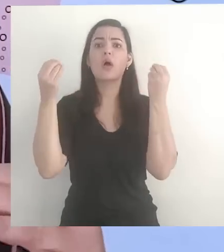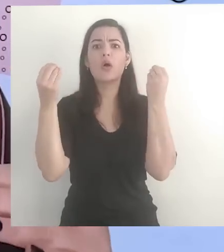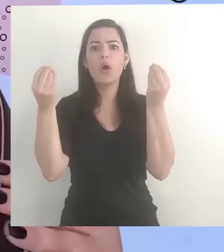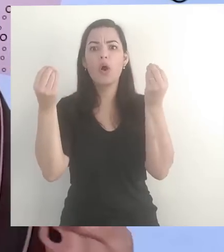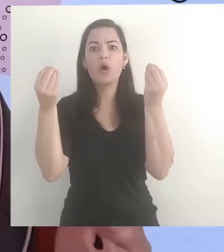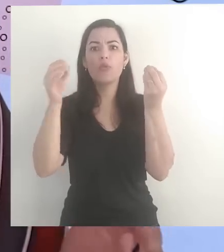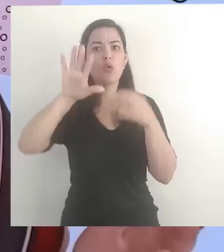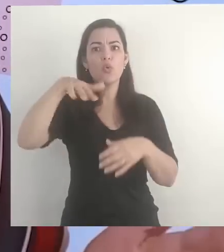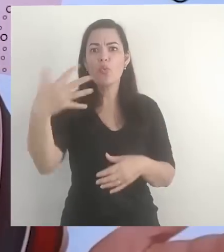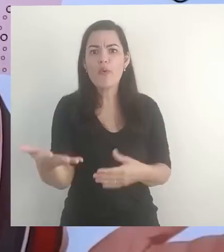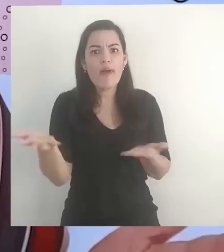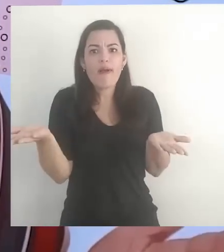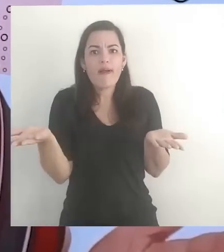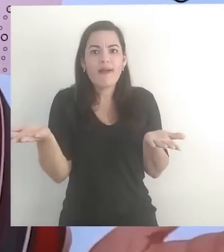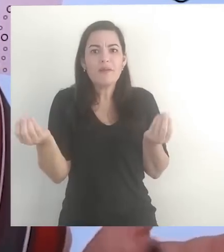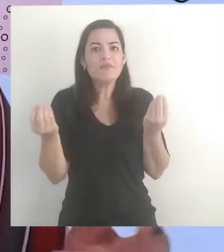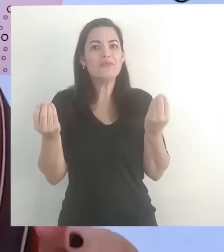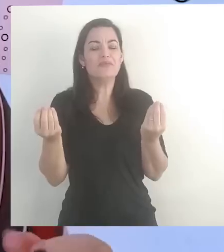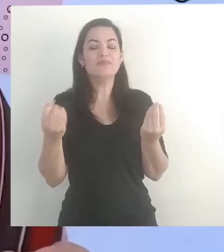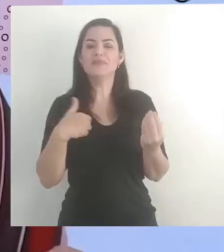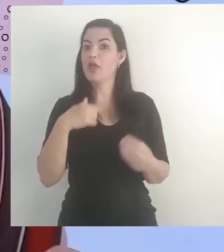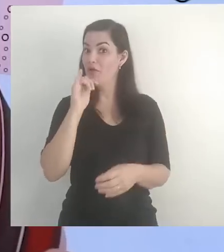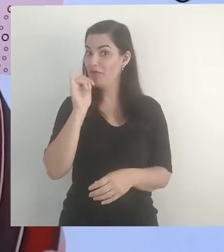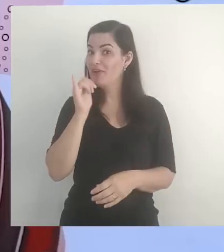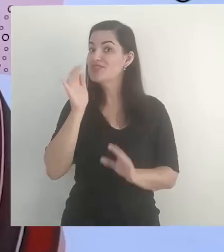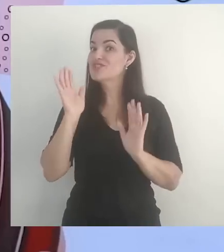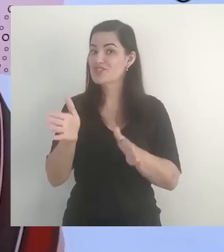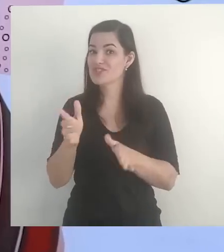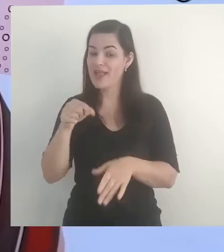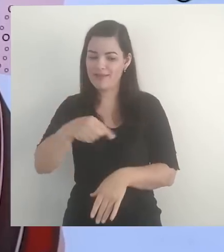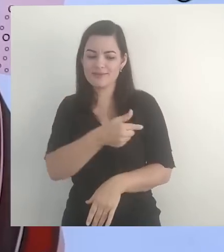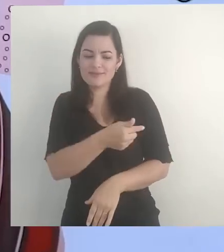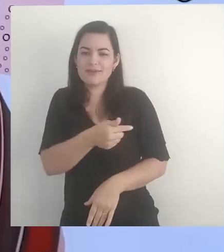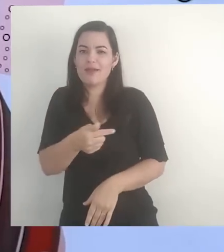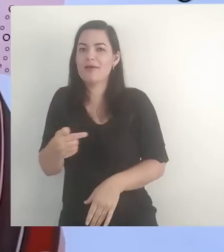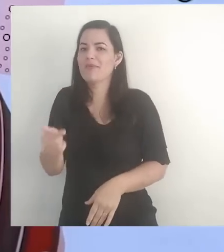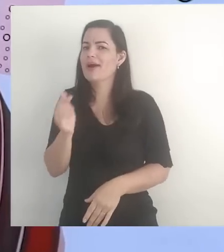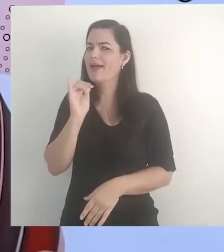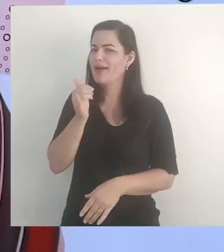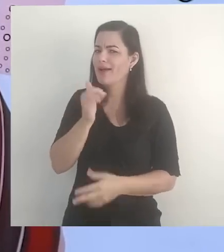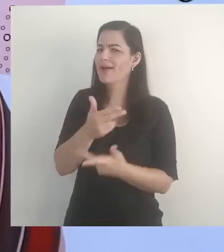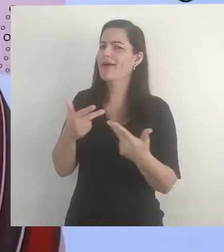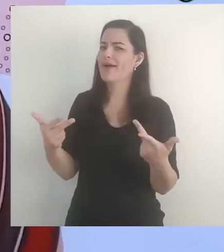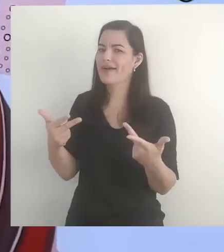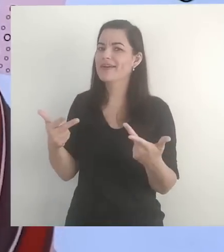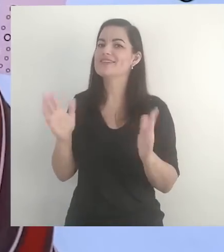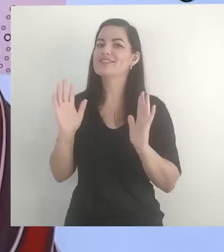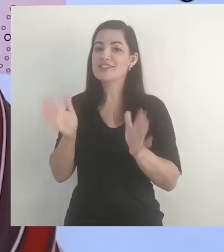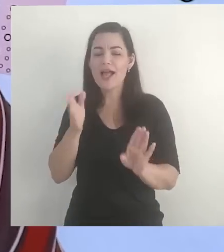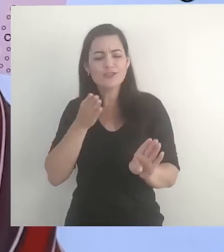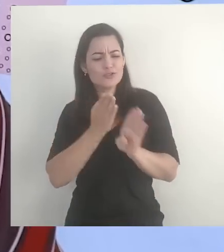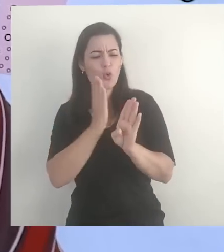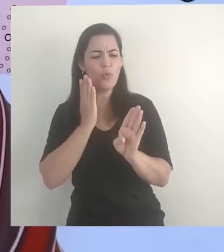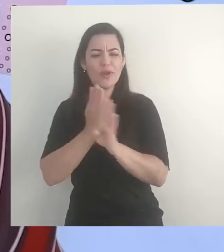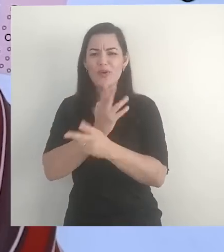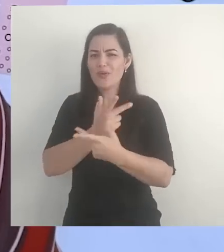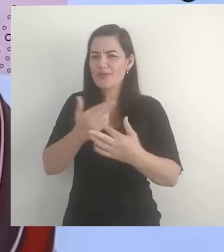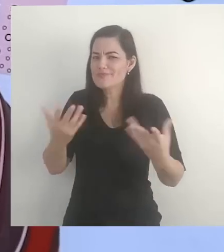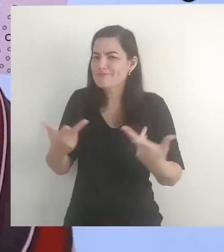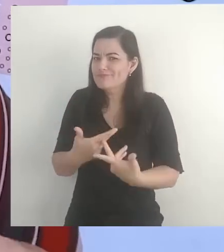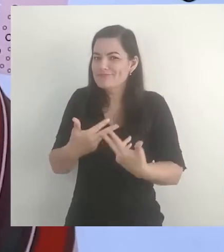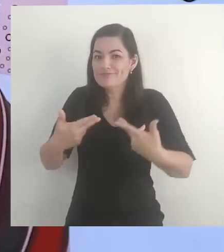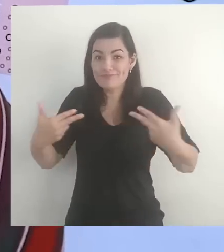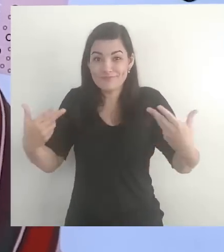voando, planando no ar. Eu te contei algumas coisas aqui essa semana, fizemos algumas